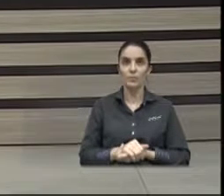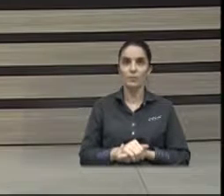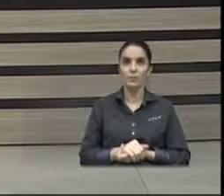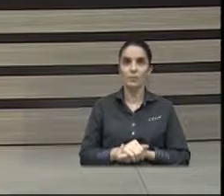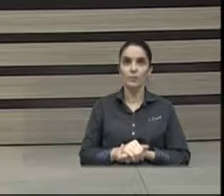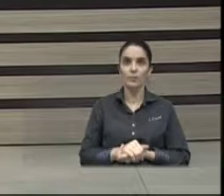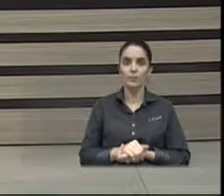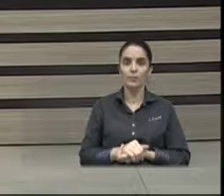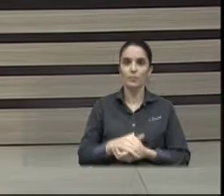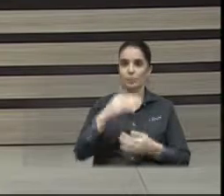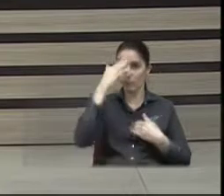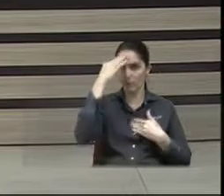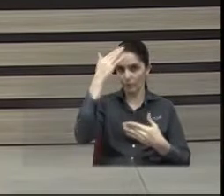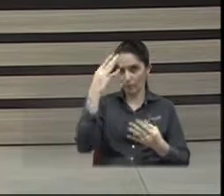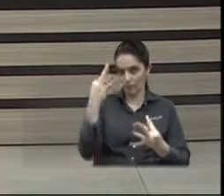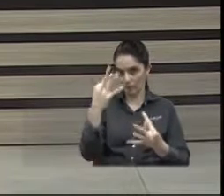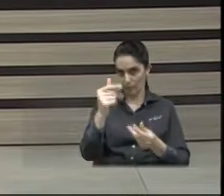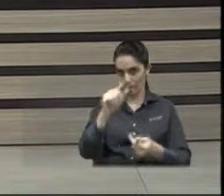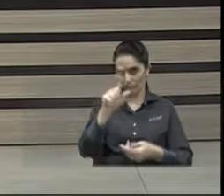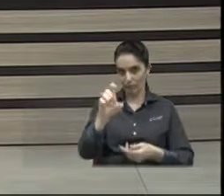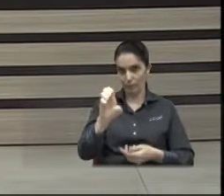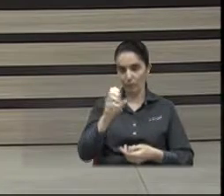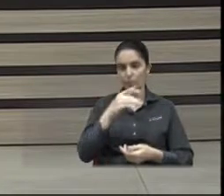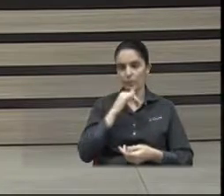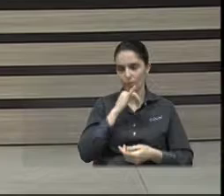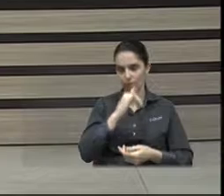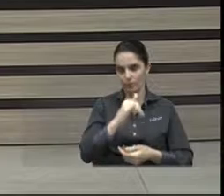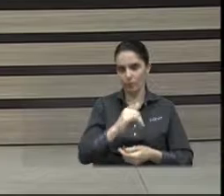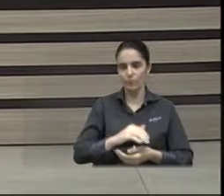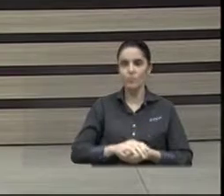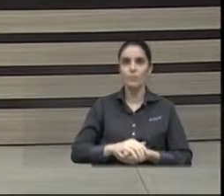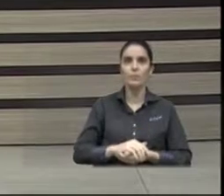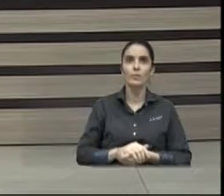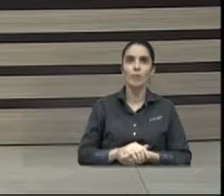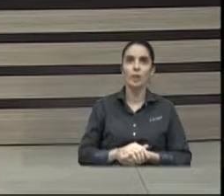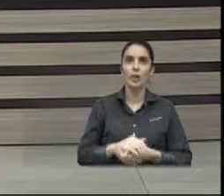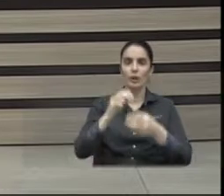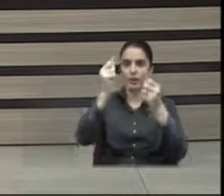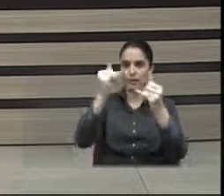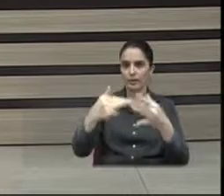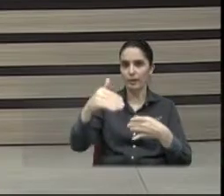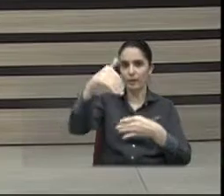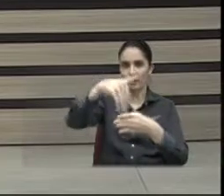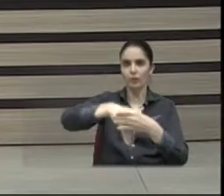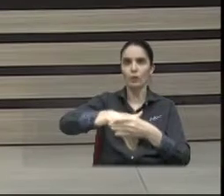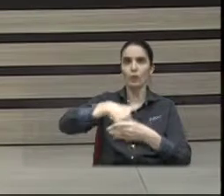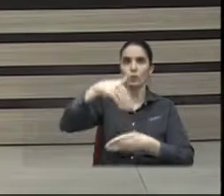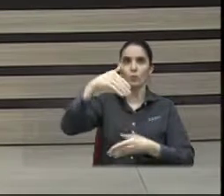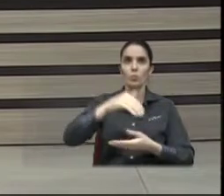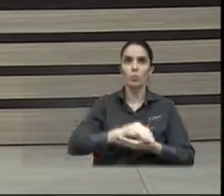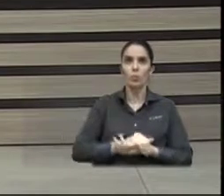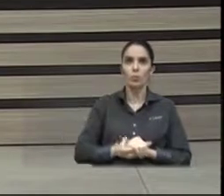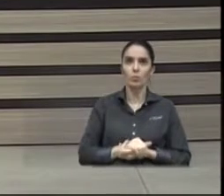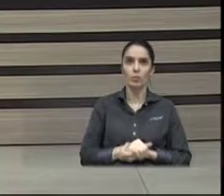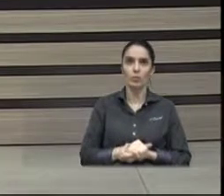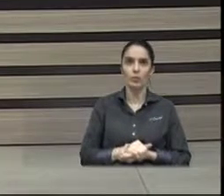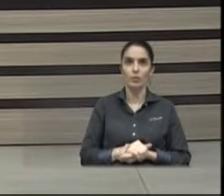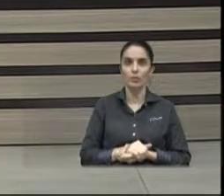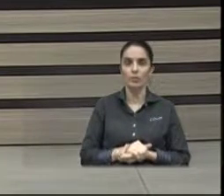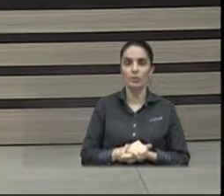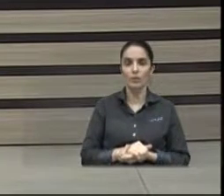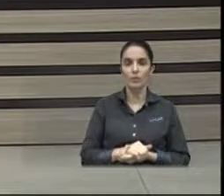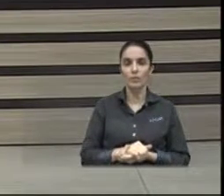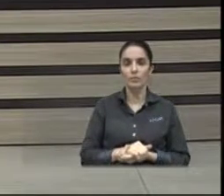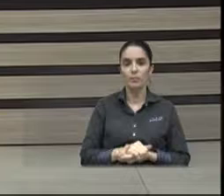Alguém... Obrigado a todos. Mais alguém deseja justificar o voto? Sim, presidente.